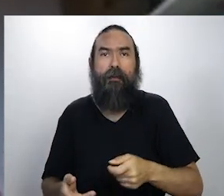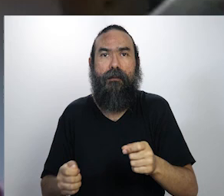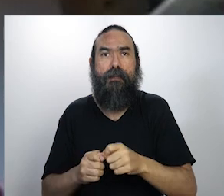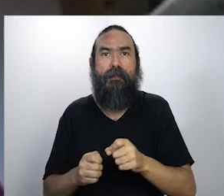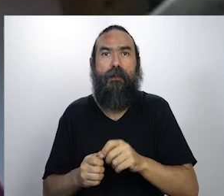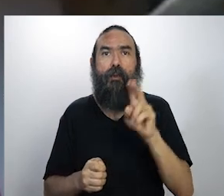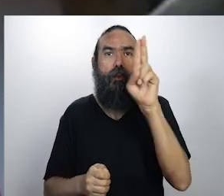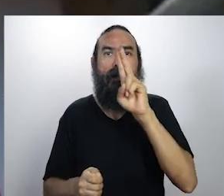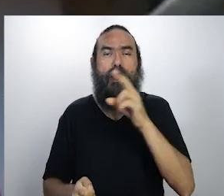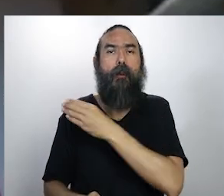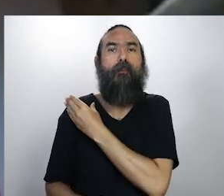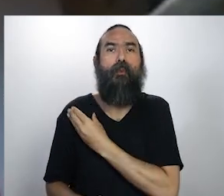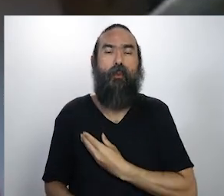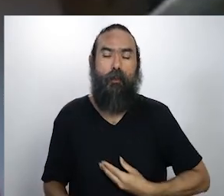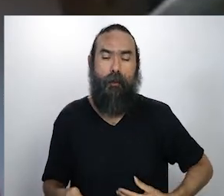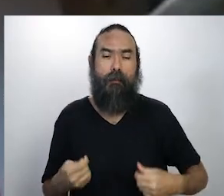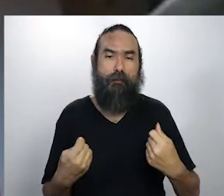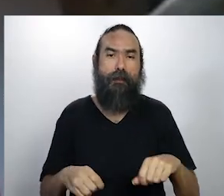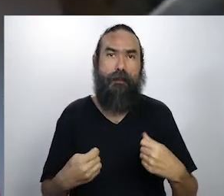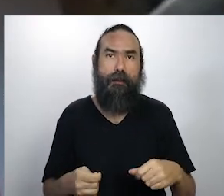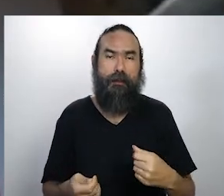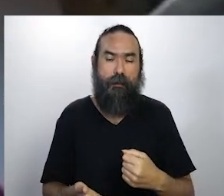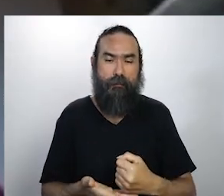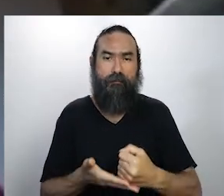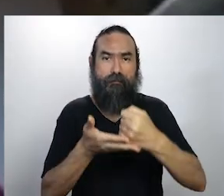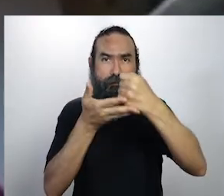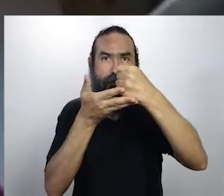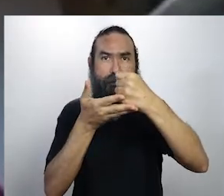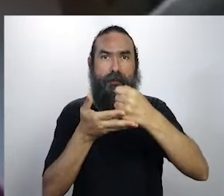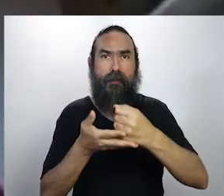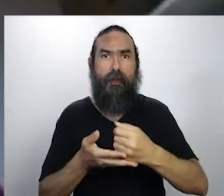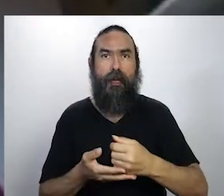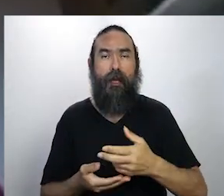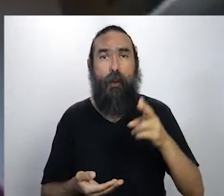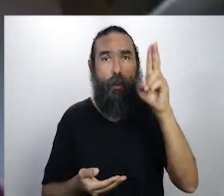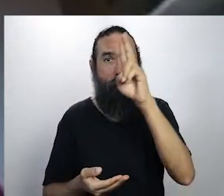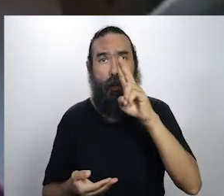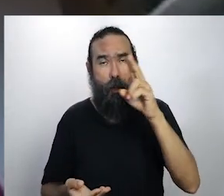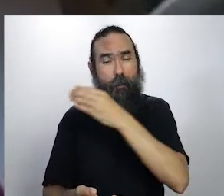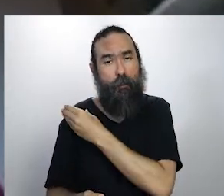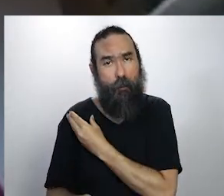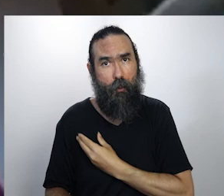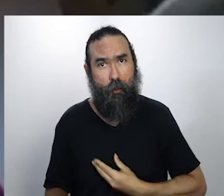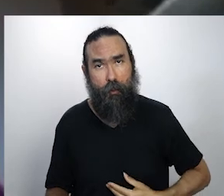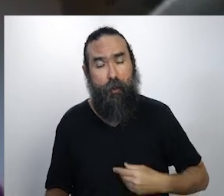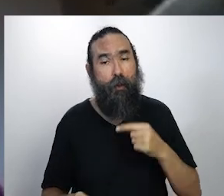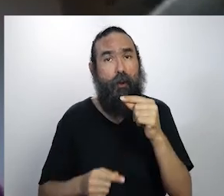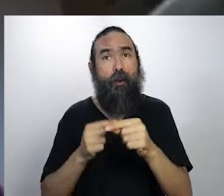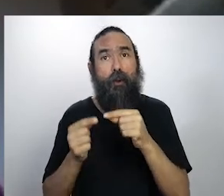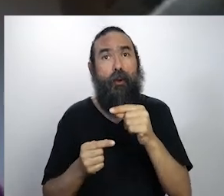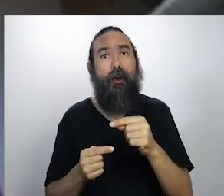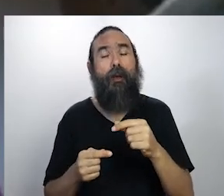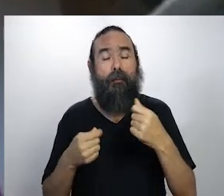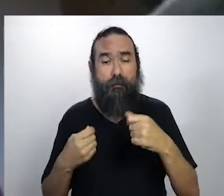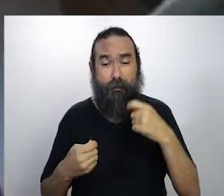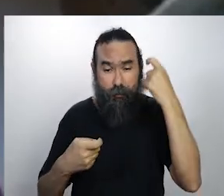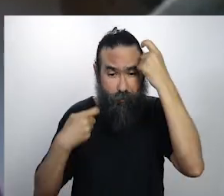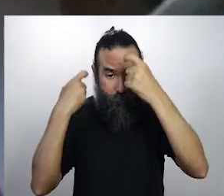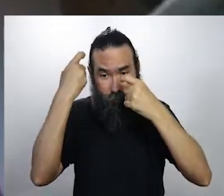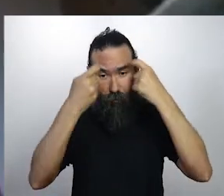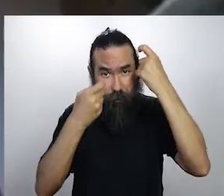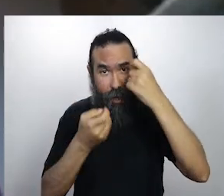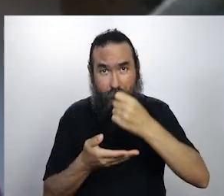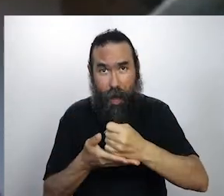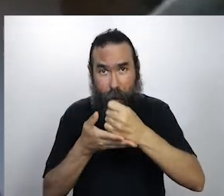estar aqui com a Flávia e ver que eu acho que existe aí, eu acho que as comissões de cultura e extensão das universidades públicas têm muito